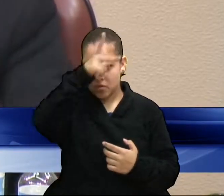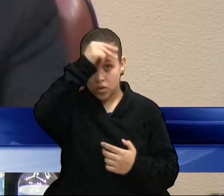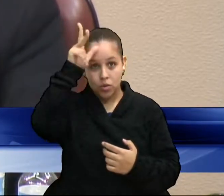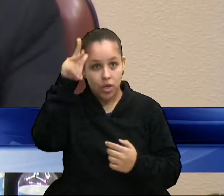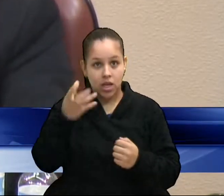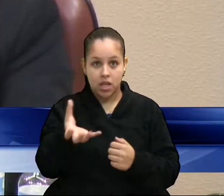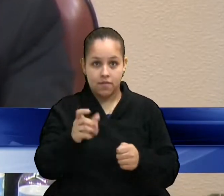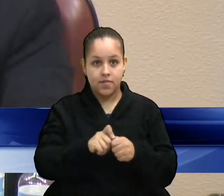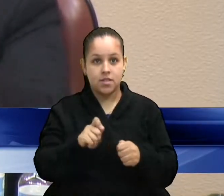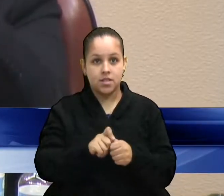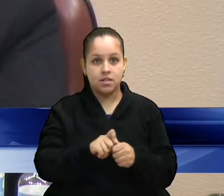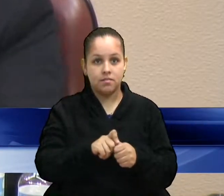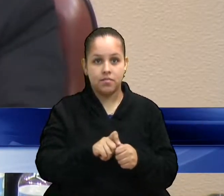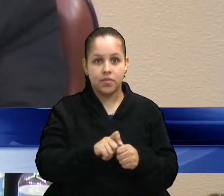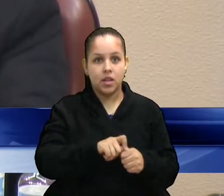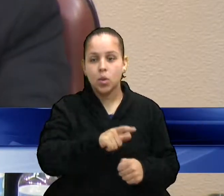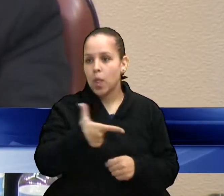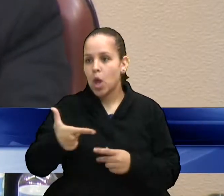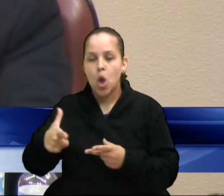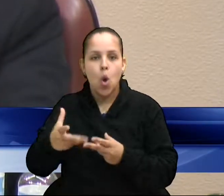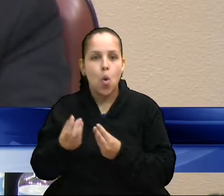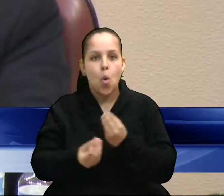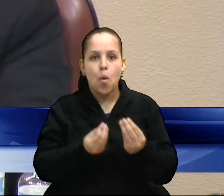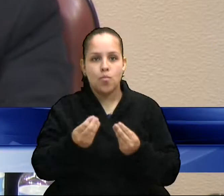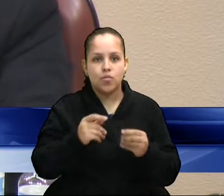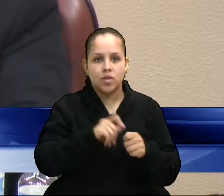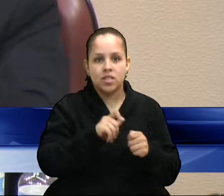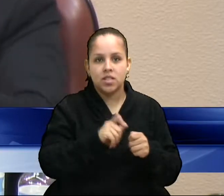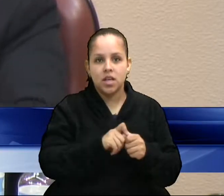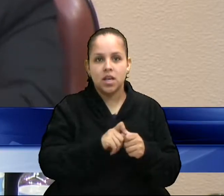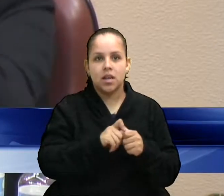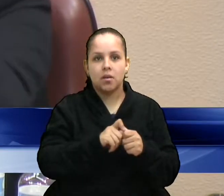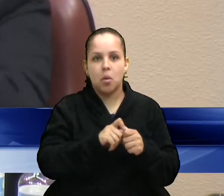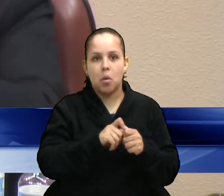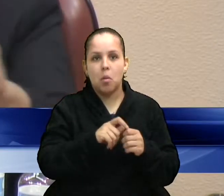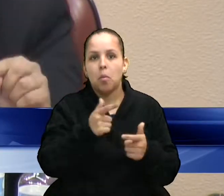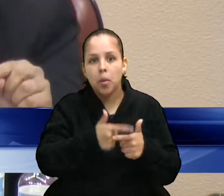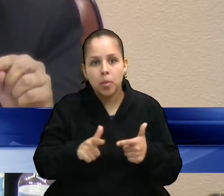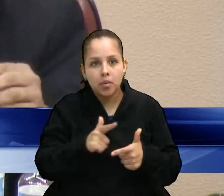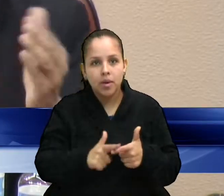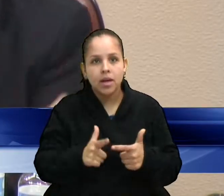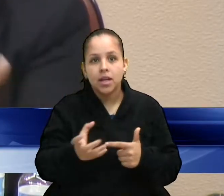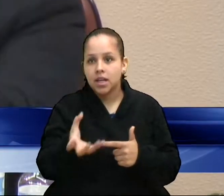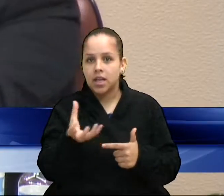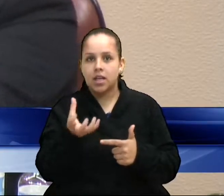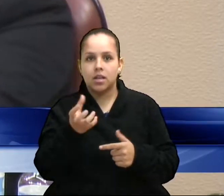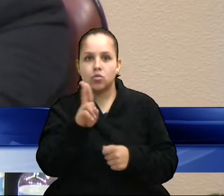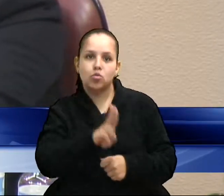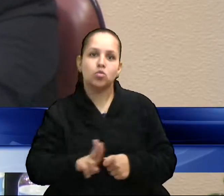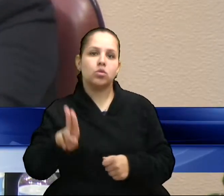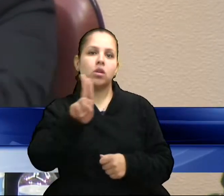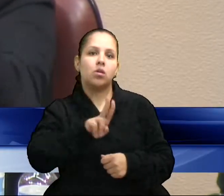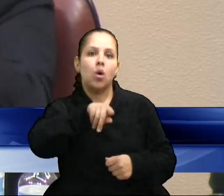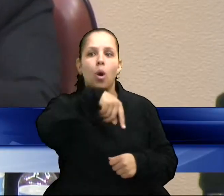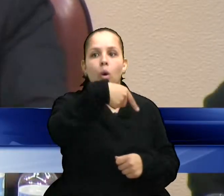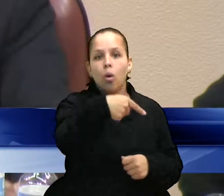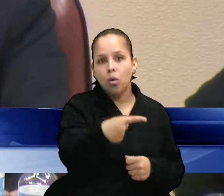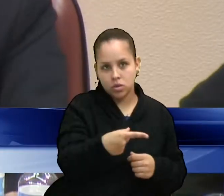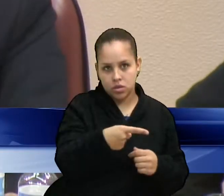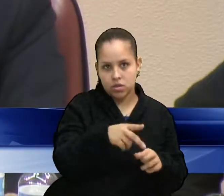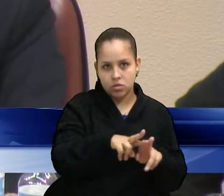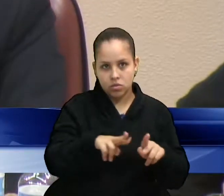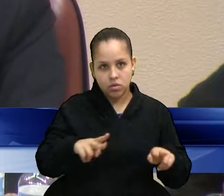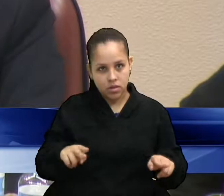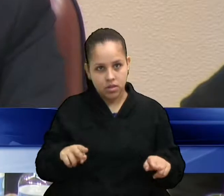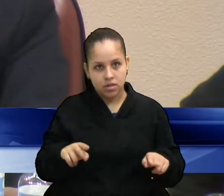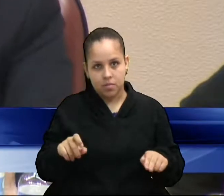não têm capacidade de resolver o problema do transporte coletivo, eles querem usar outros serviços para suprir a necessidade daquilo que eles deviam